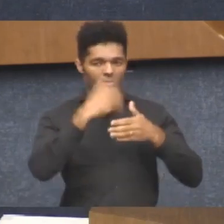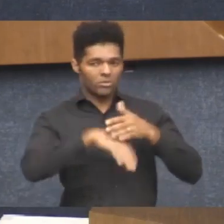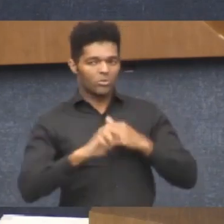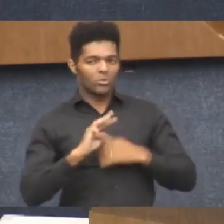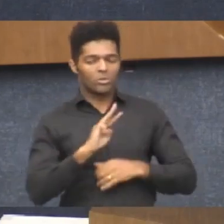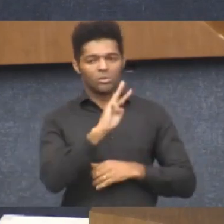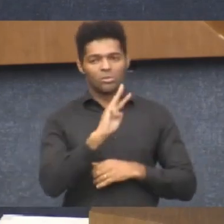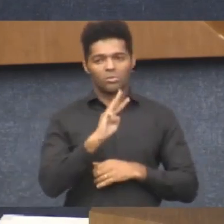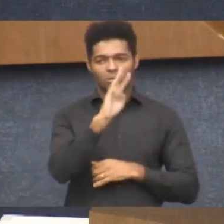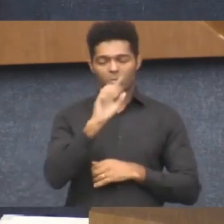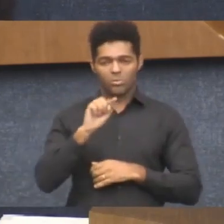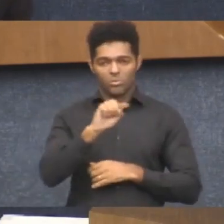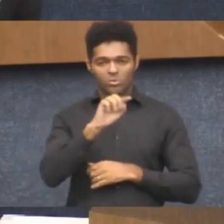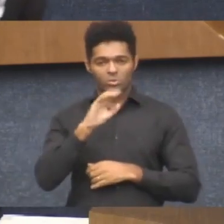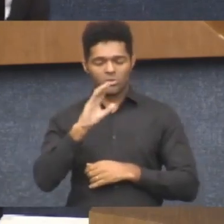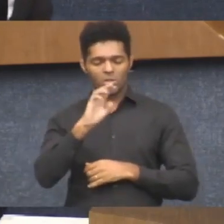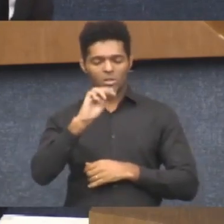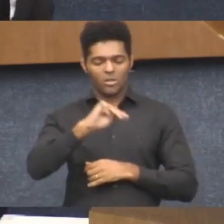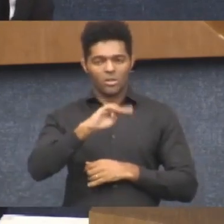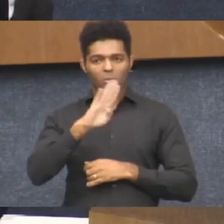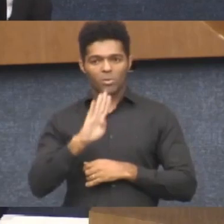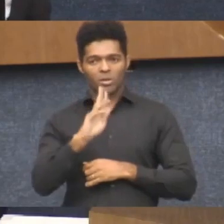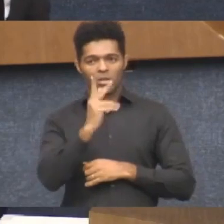portal da Câmara